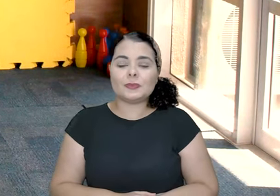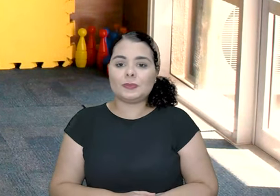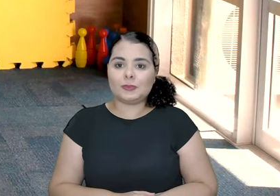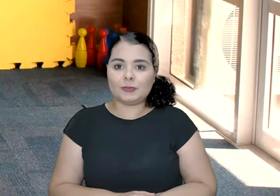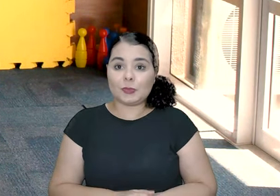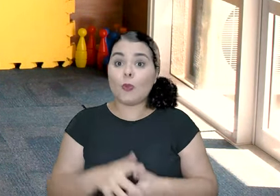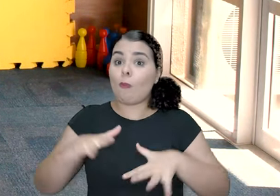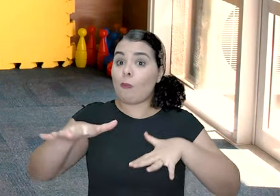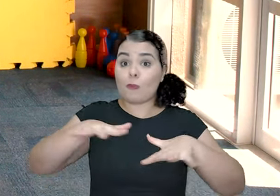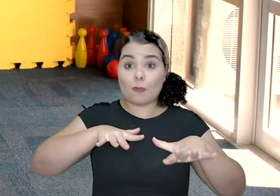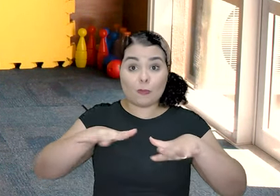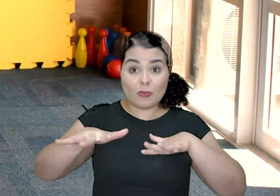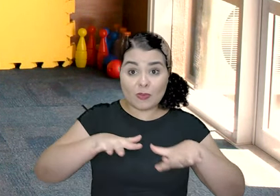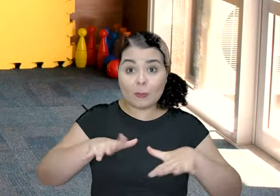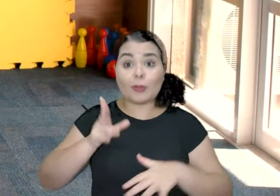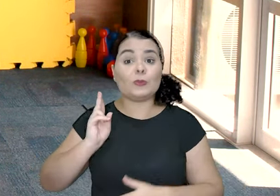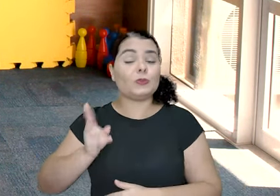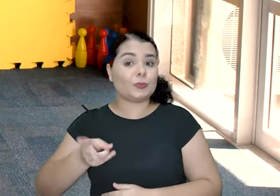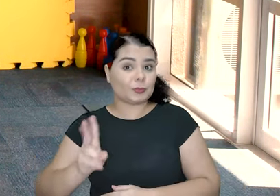o movimento.